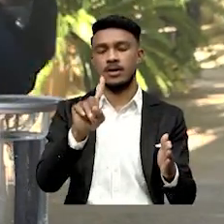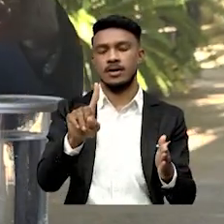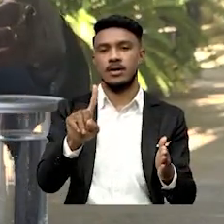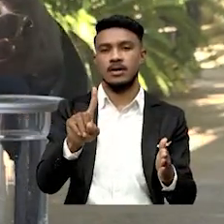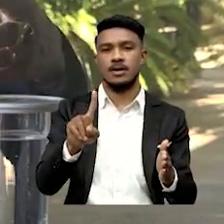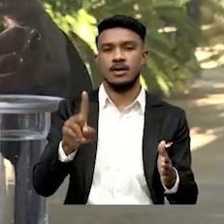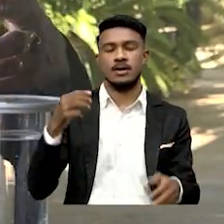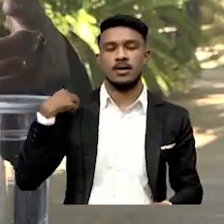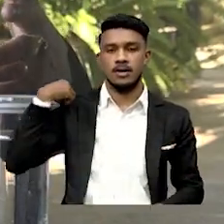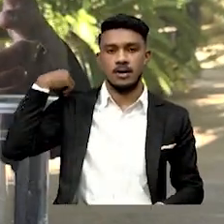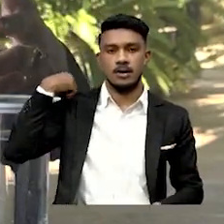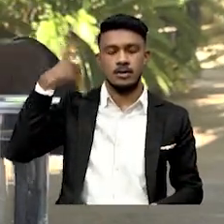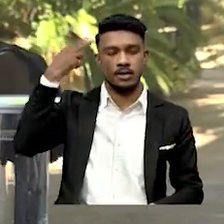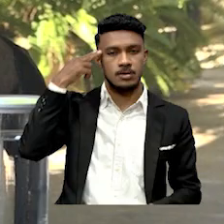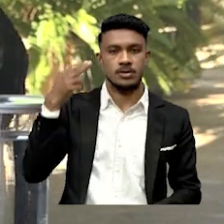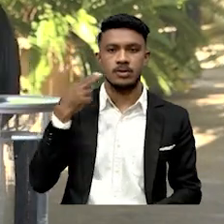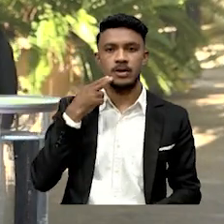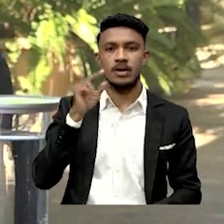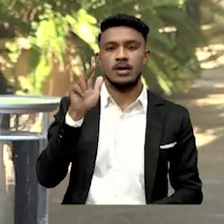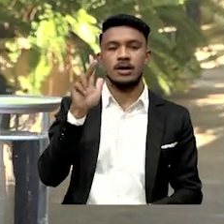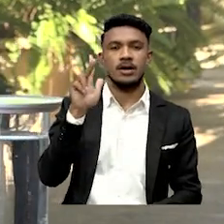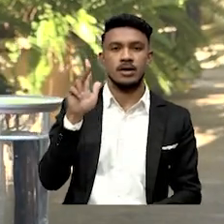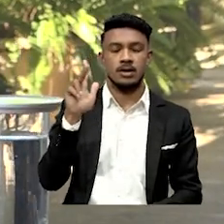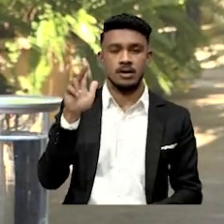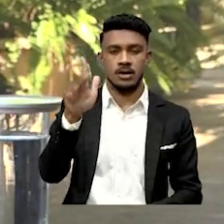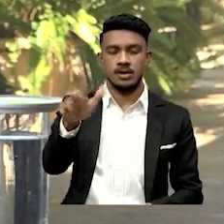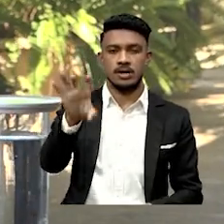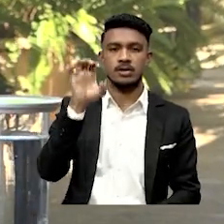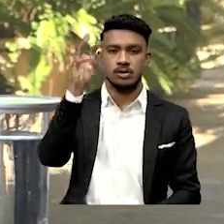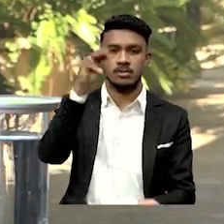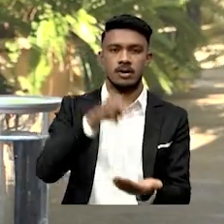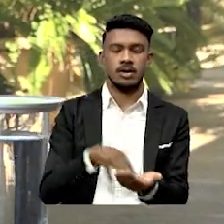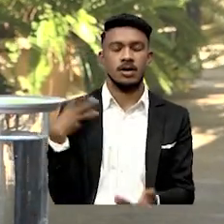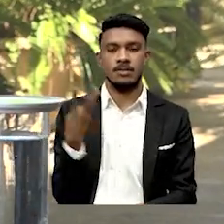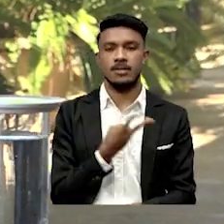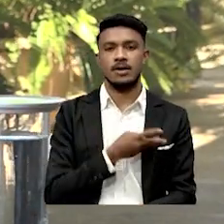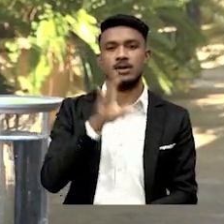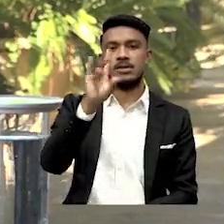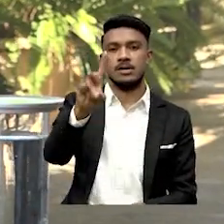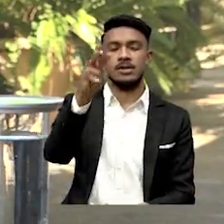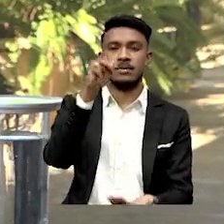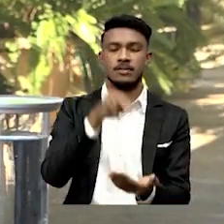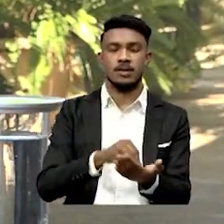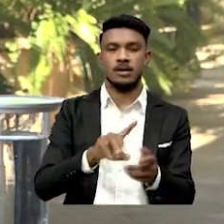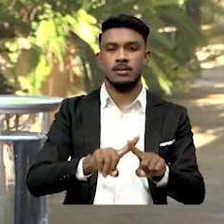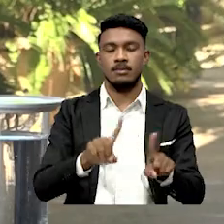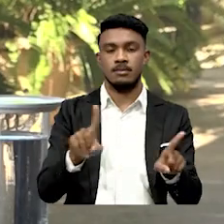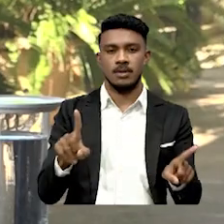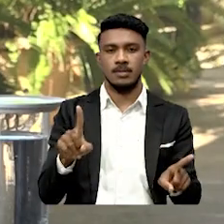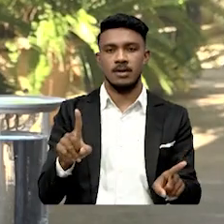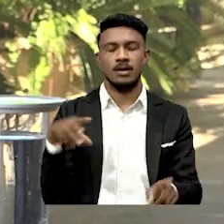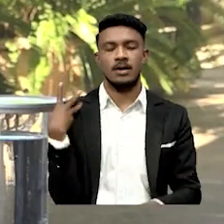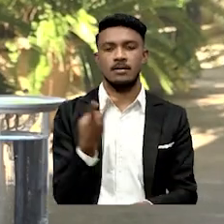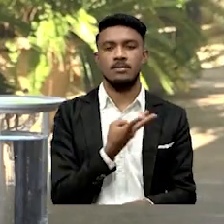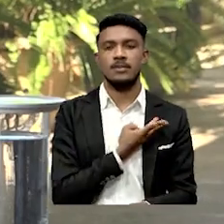Candidato Ramos Horta tinha 300 mil, a minha 100 e tal mil, mas bem, a minha